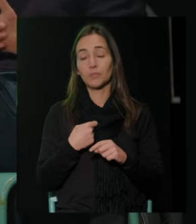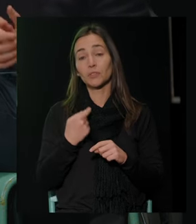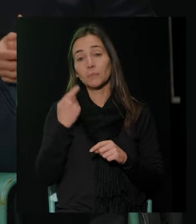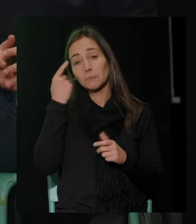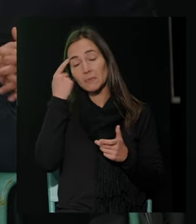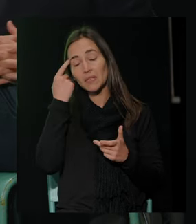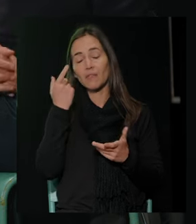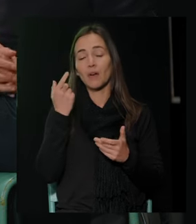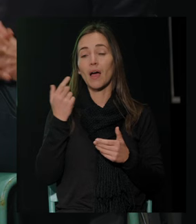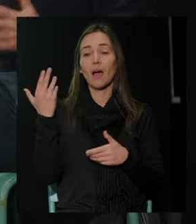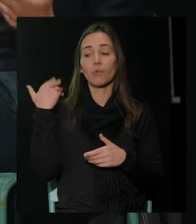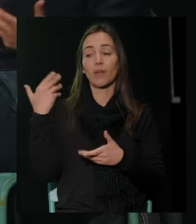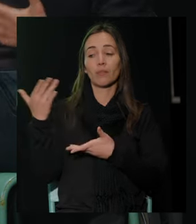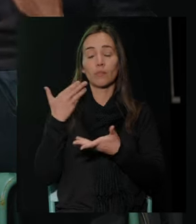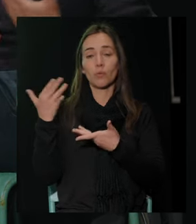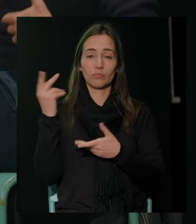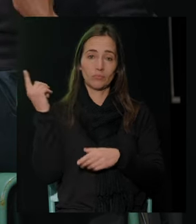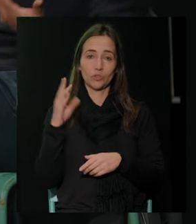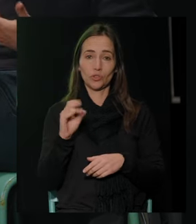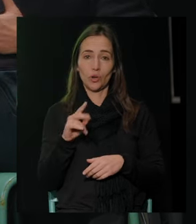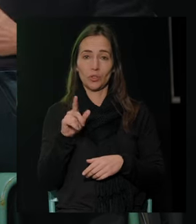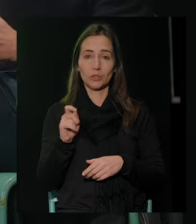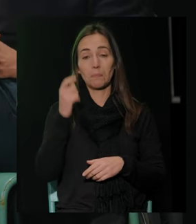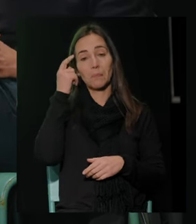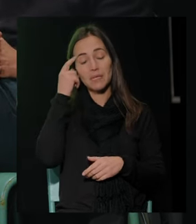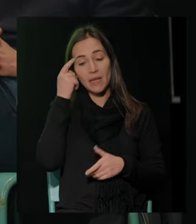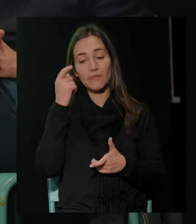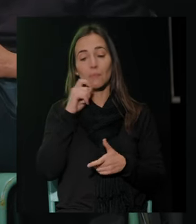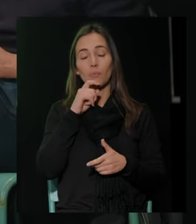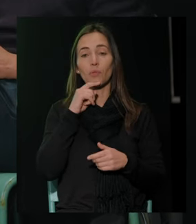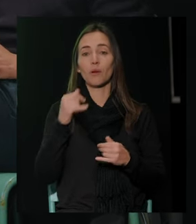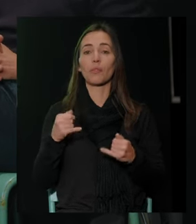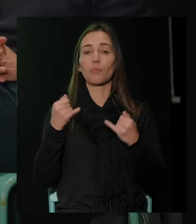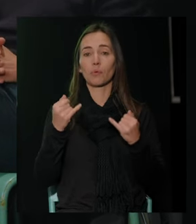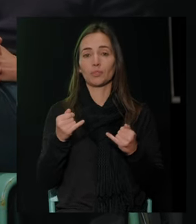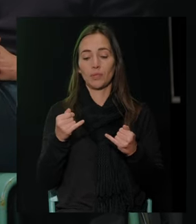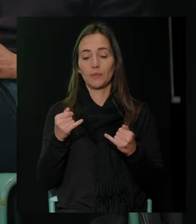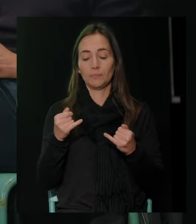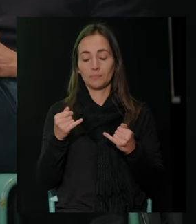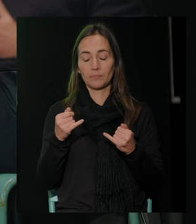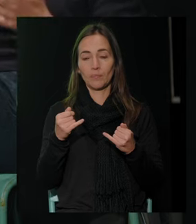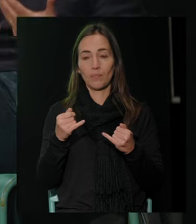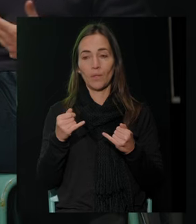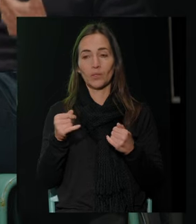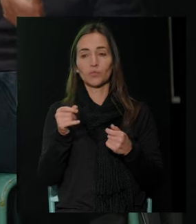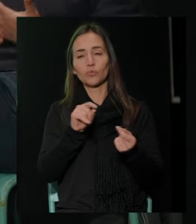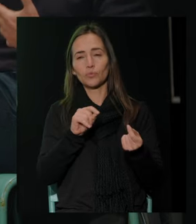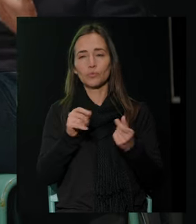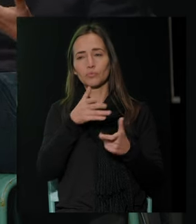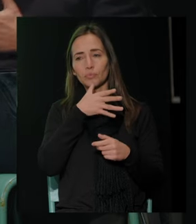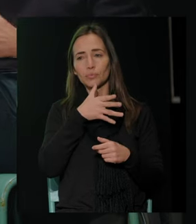e há bocado estava a partilhar isso com o Jorge, esperava para poder desenvolver, de alguma forma, o meu discurso,